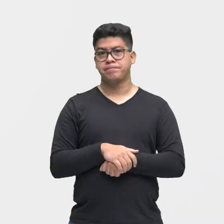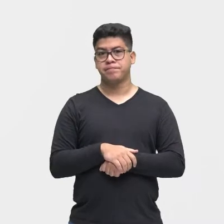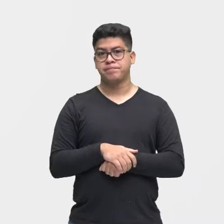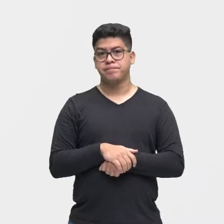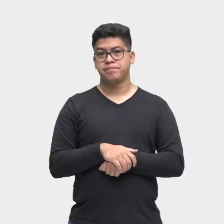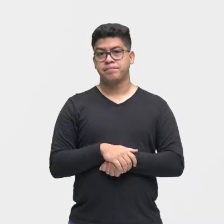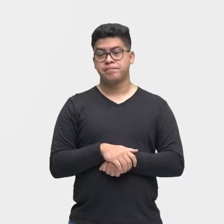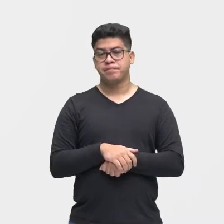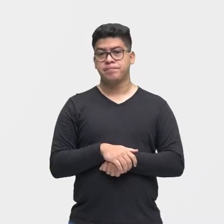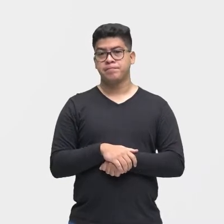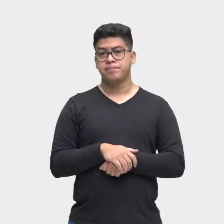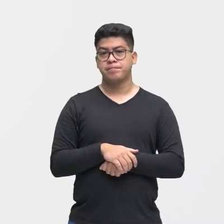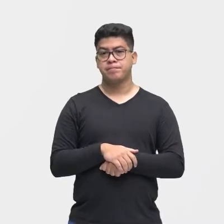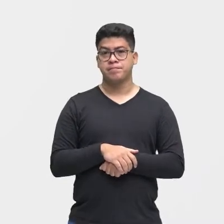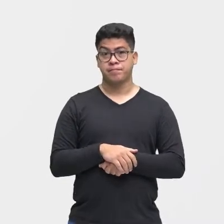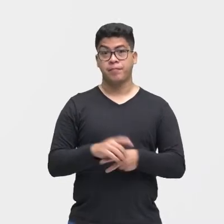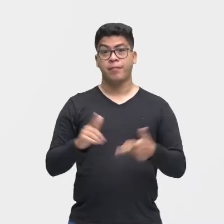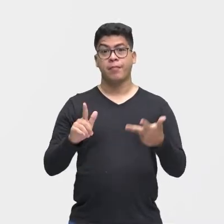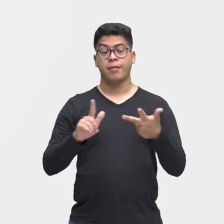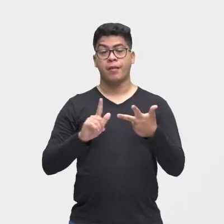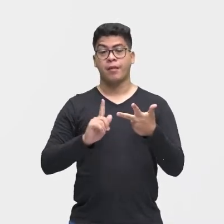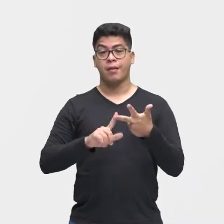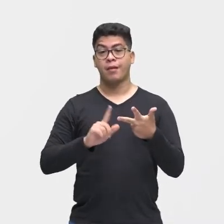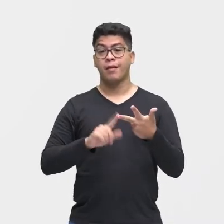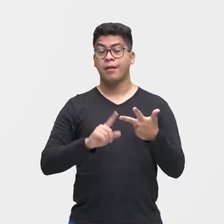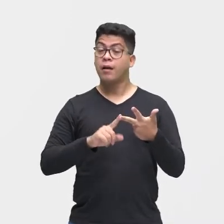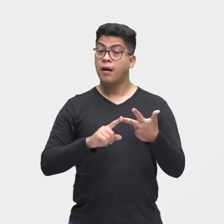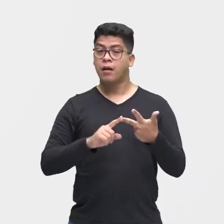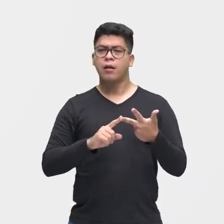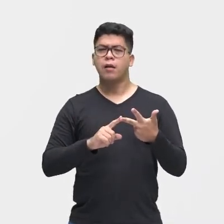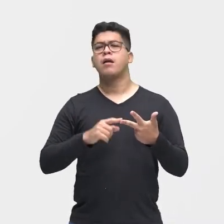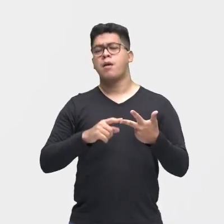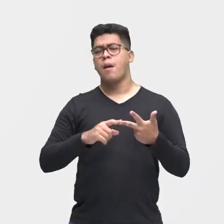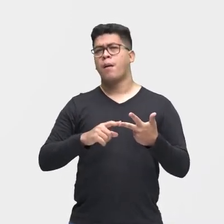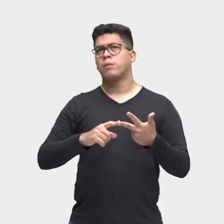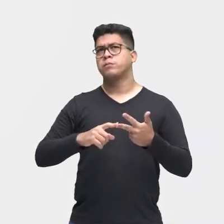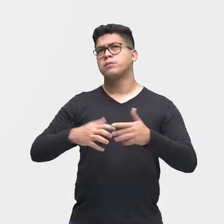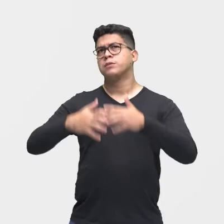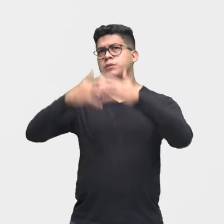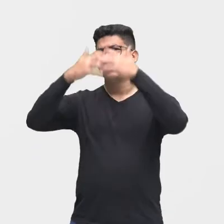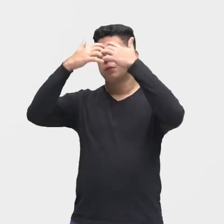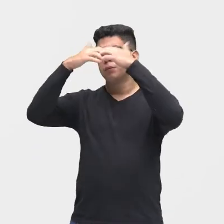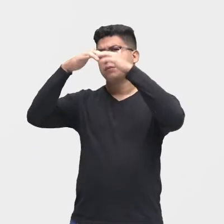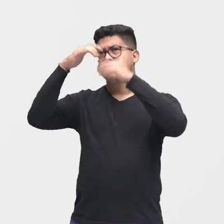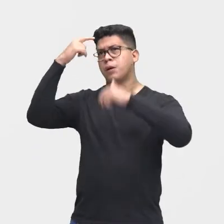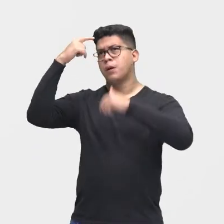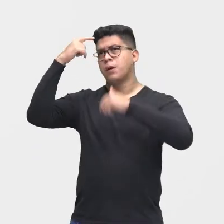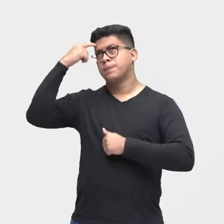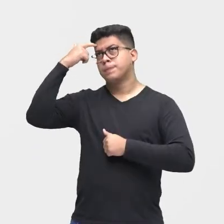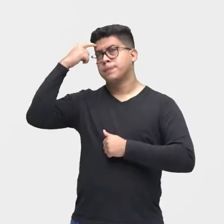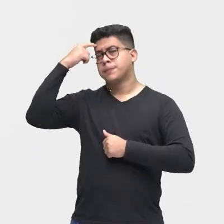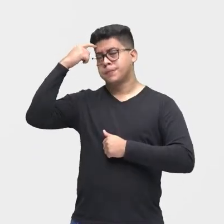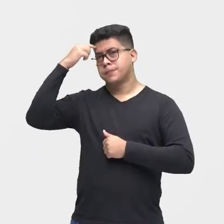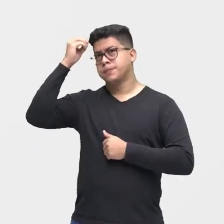temos maturidade intelectual logo a seguir o desde análise de